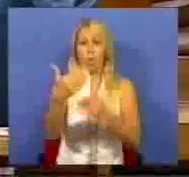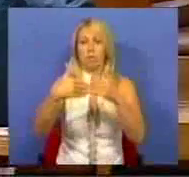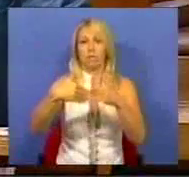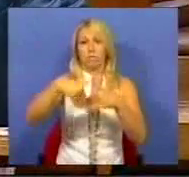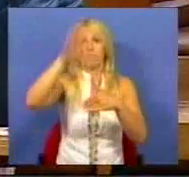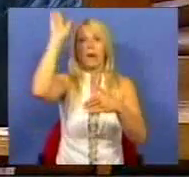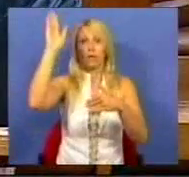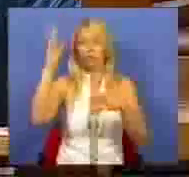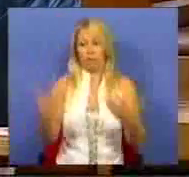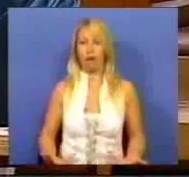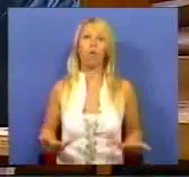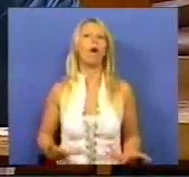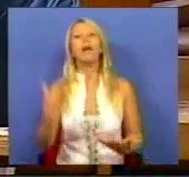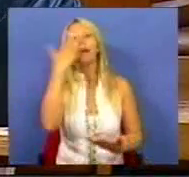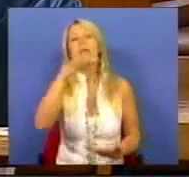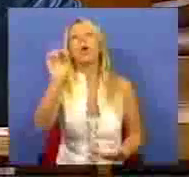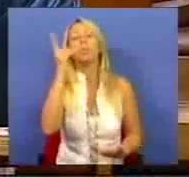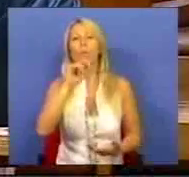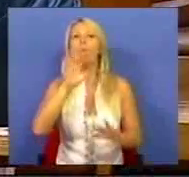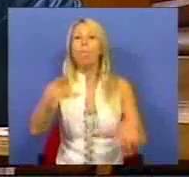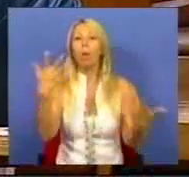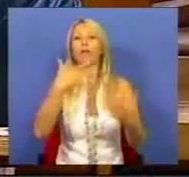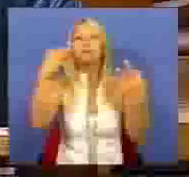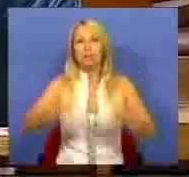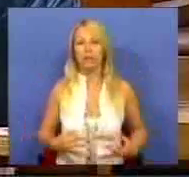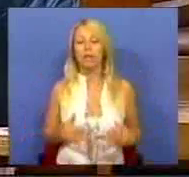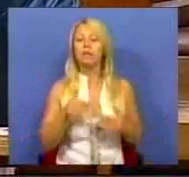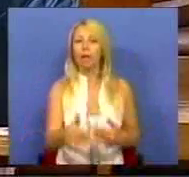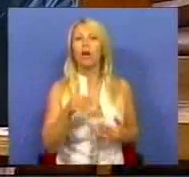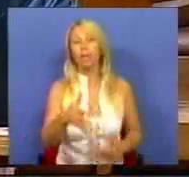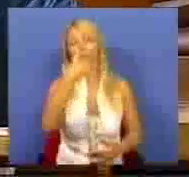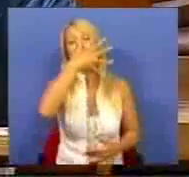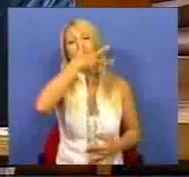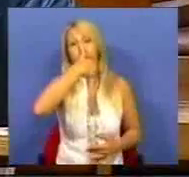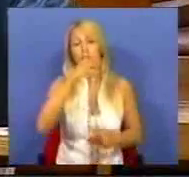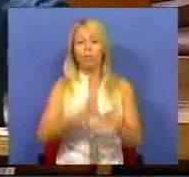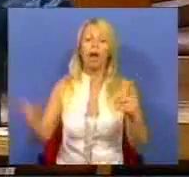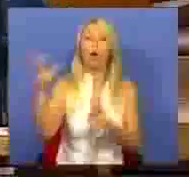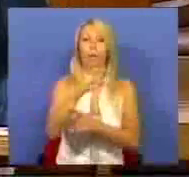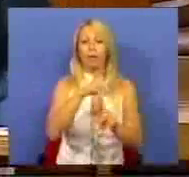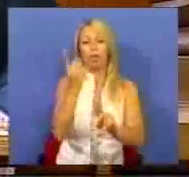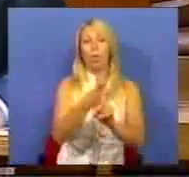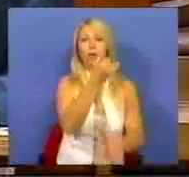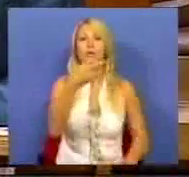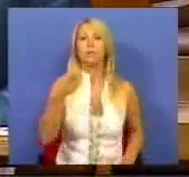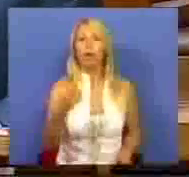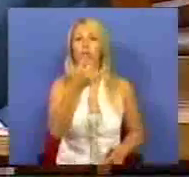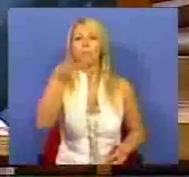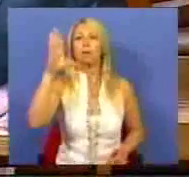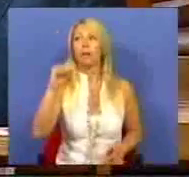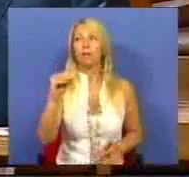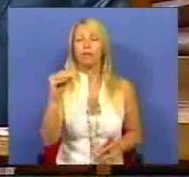momento. Se pode ter uma certeza é que ainda vai, infelizmente, aumentar em 2009 e